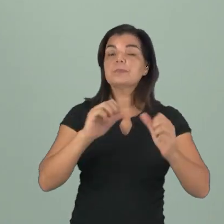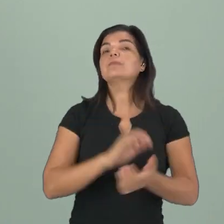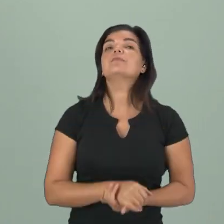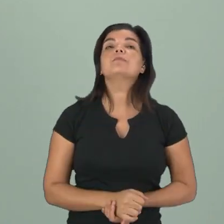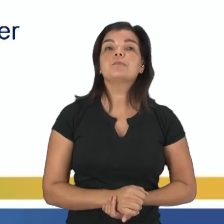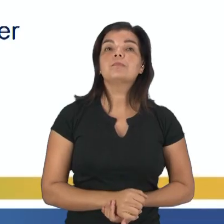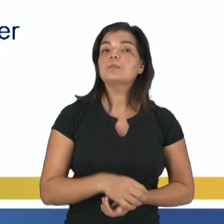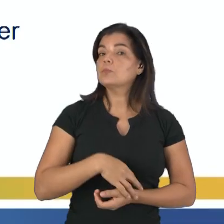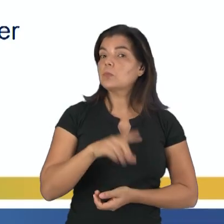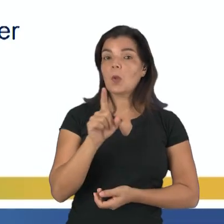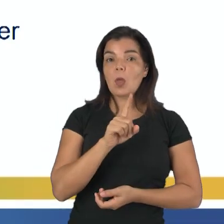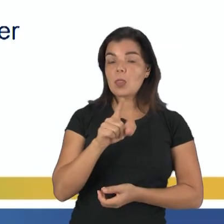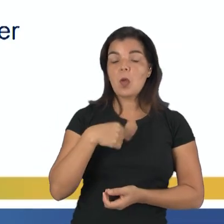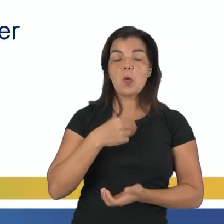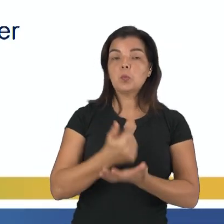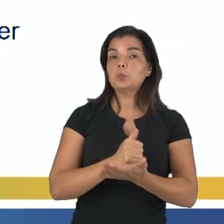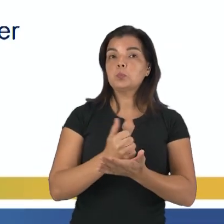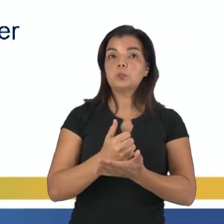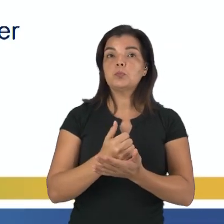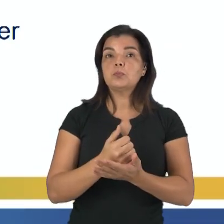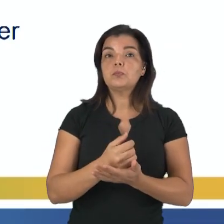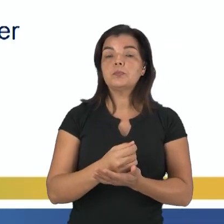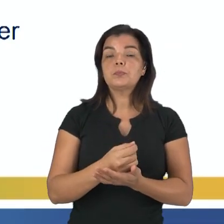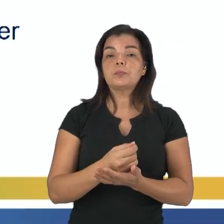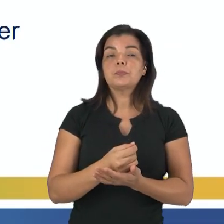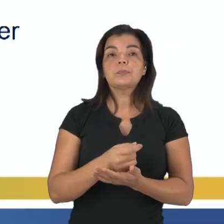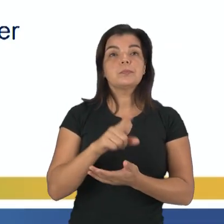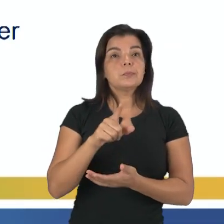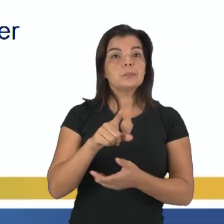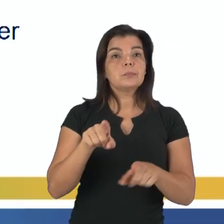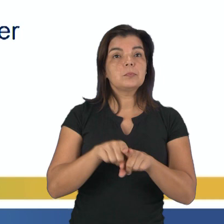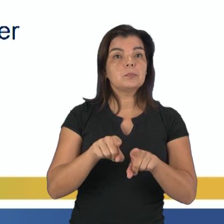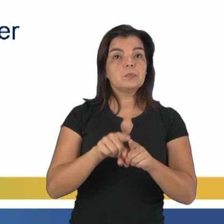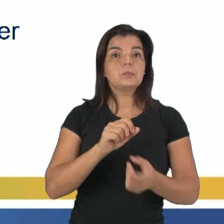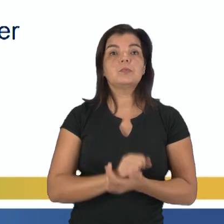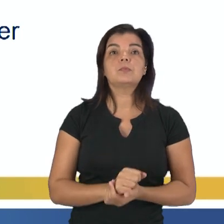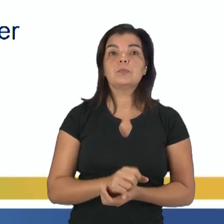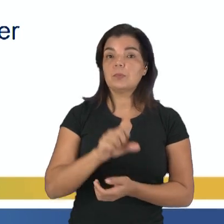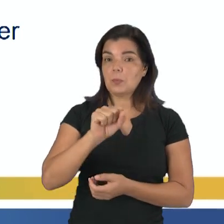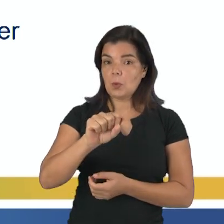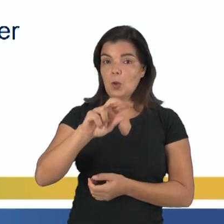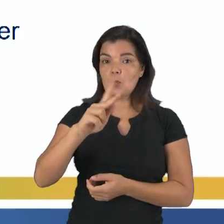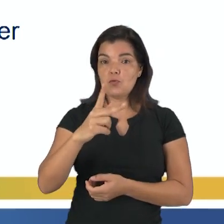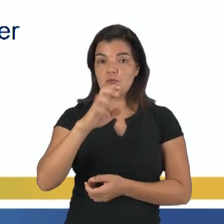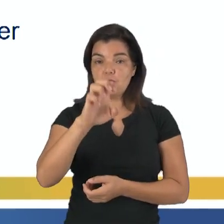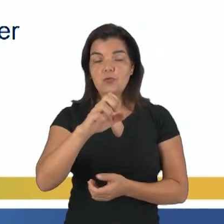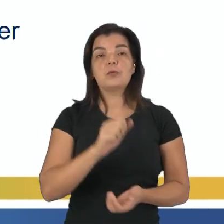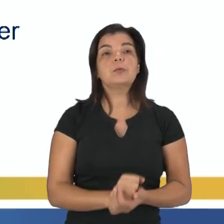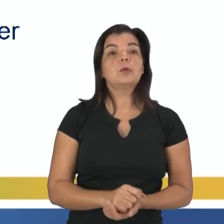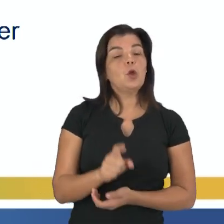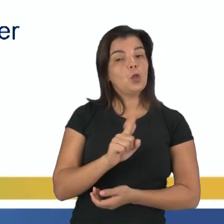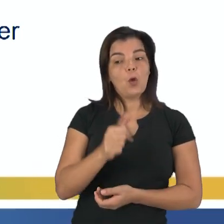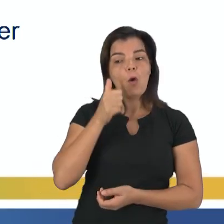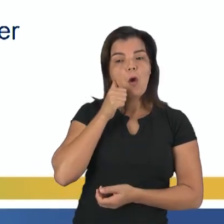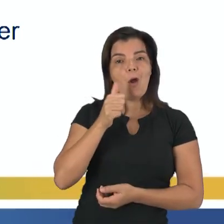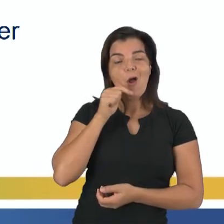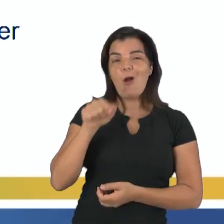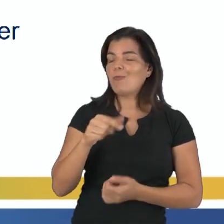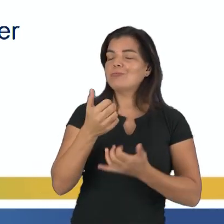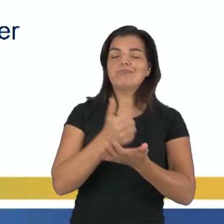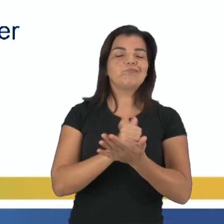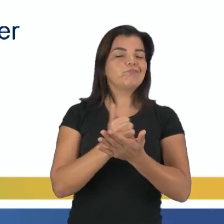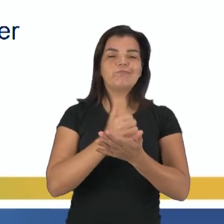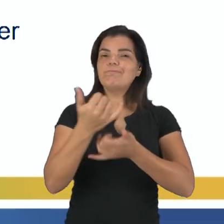No, I doesn't... Perdão, aí ao invés de I, é she, ok? Porque a gente está falando dela. Então, no,